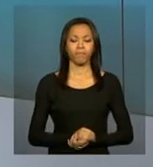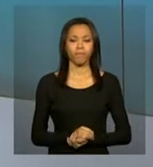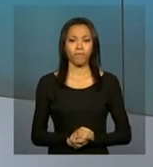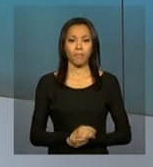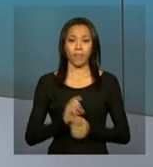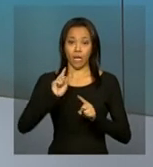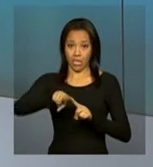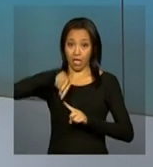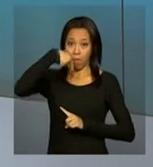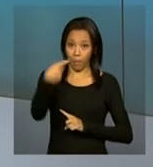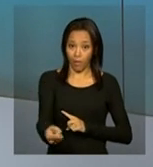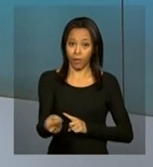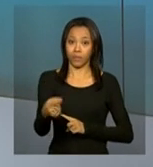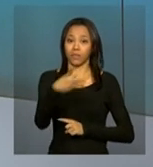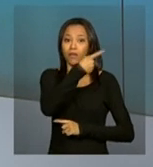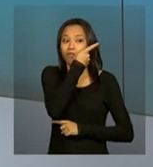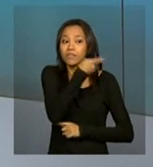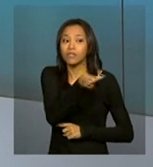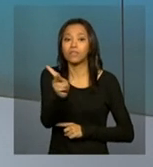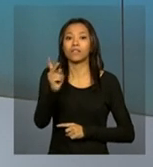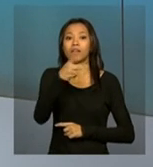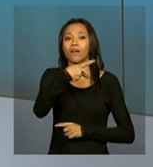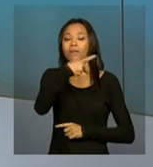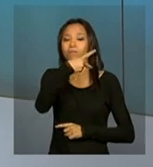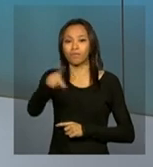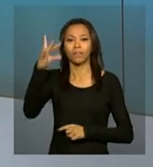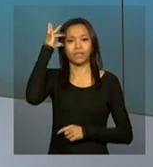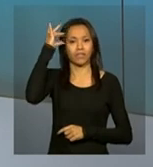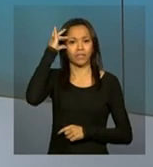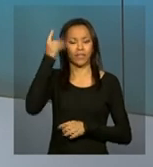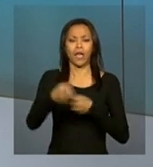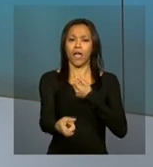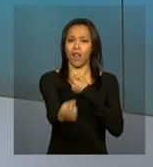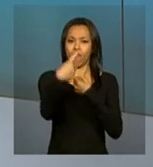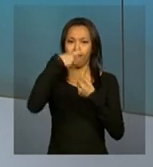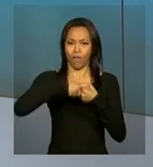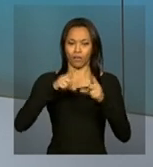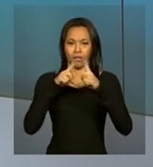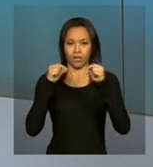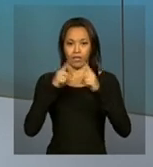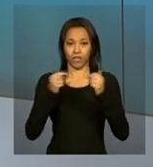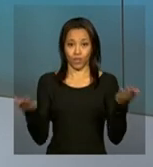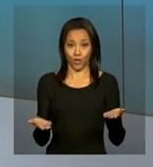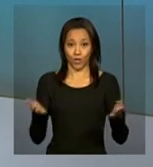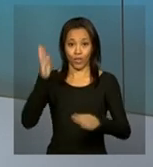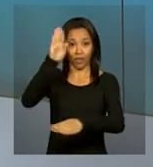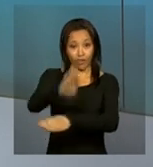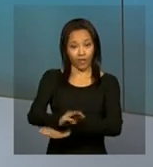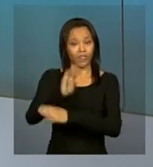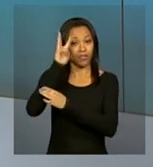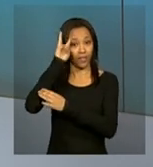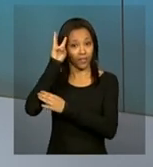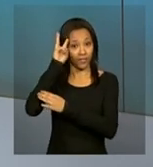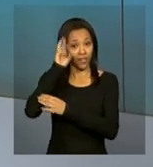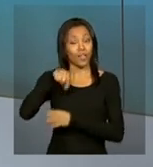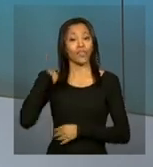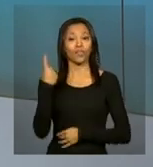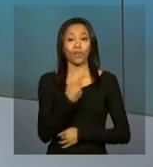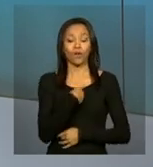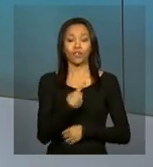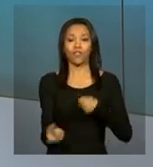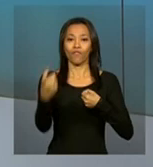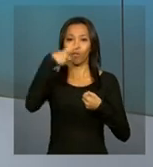E após a visita a Mato Grosso, a presidenta Dilma Rousseff retorna a Brasília na tarde desta terça-feira. E nós